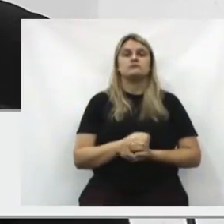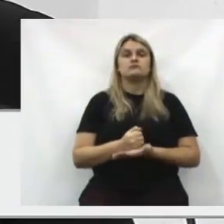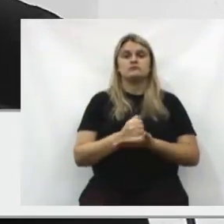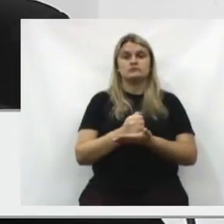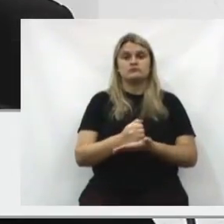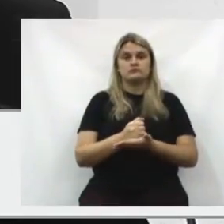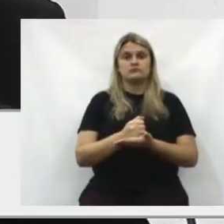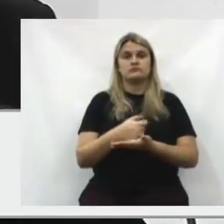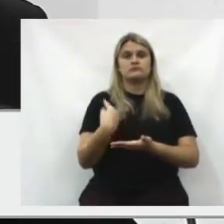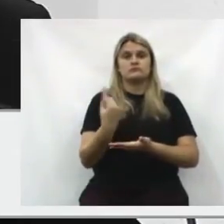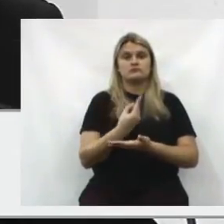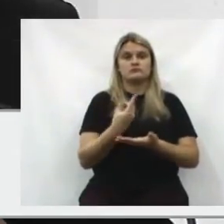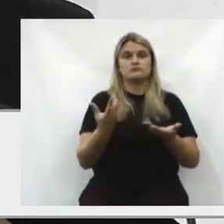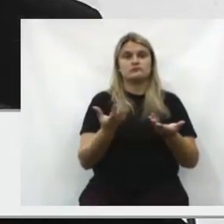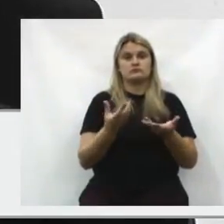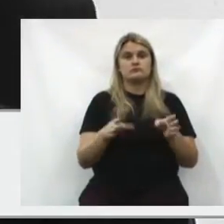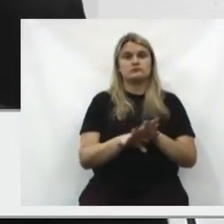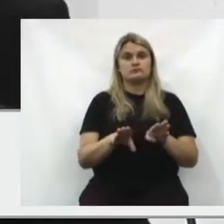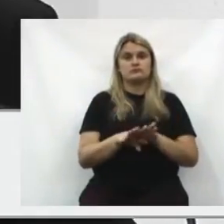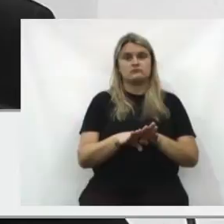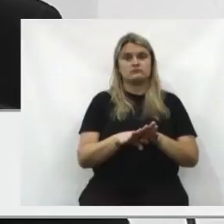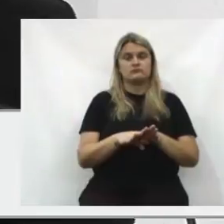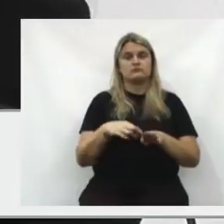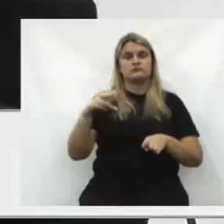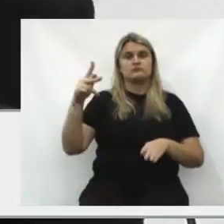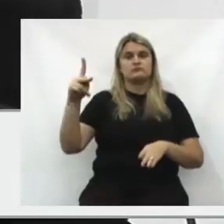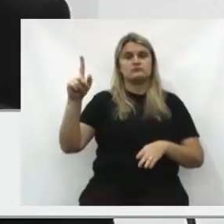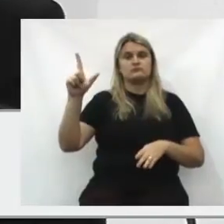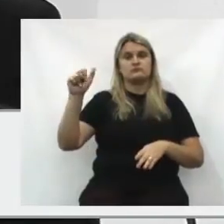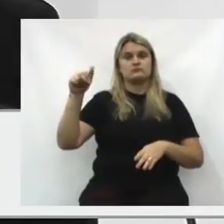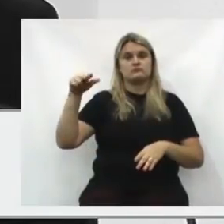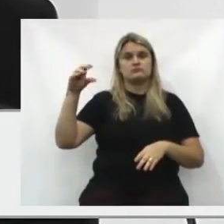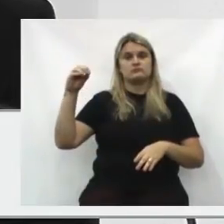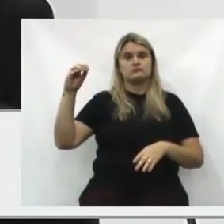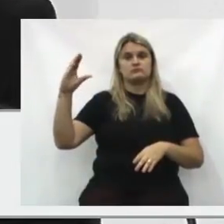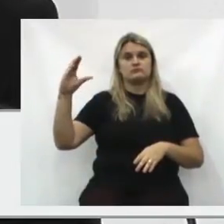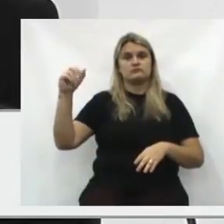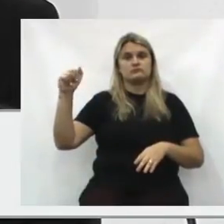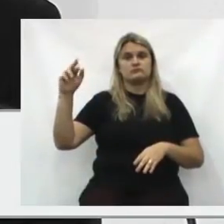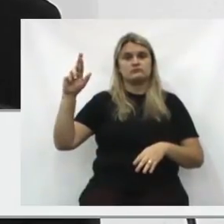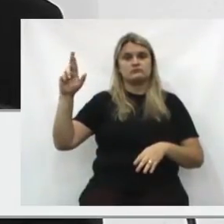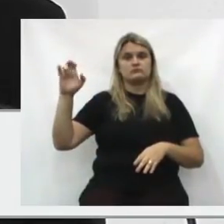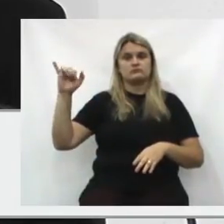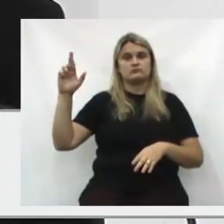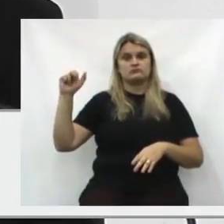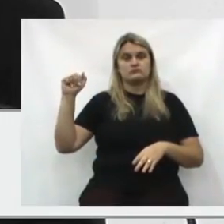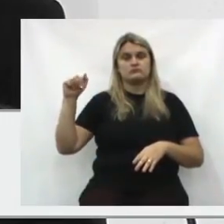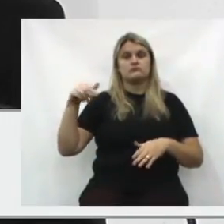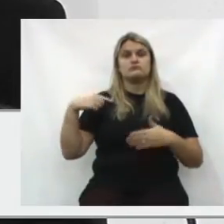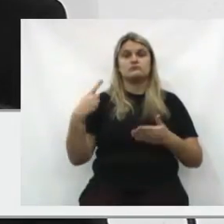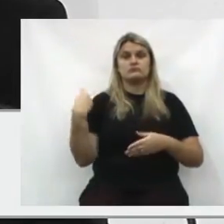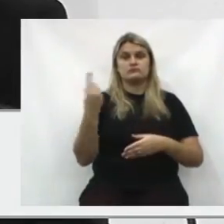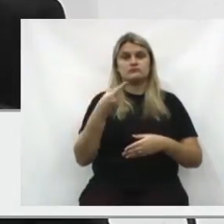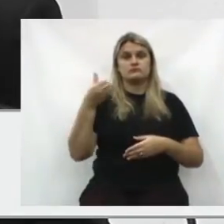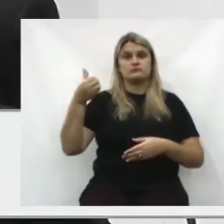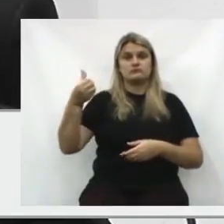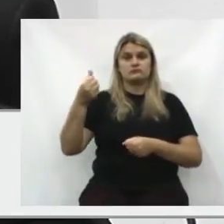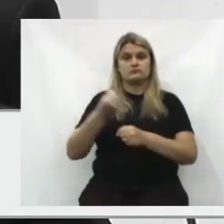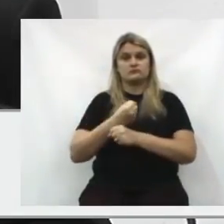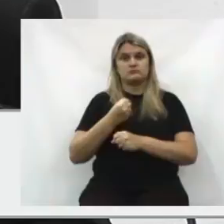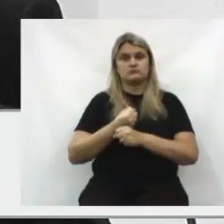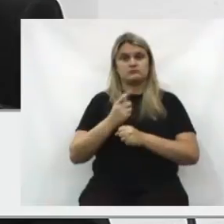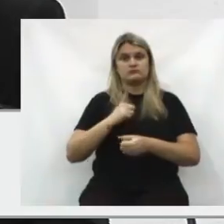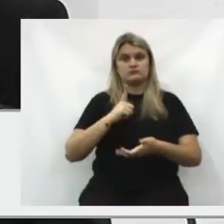situação. Corroborando com tudo isso, nós temos a questão do plano de carreira dos funcionários da Casa, os efetivados. Pasmem